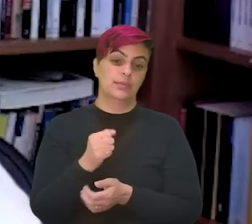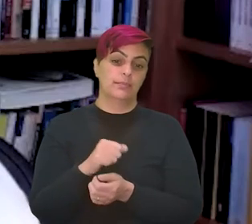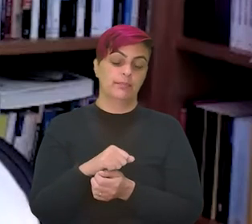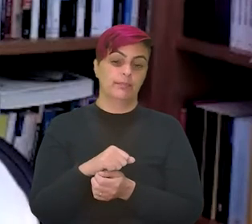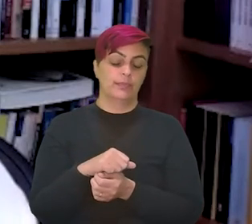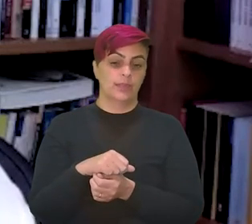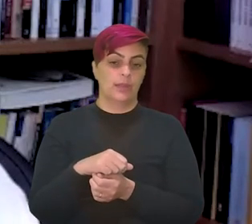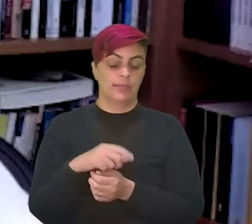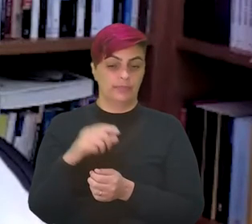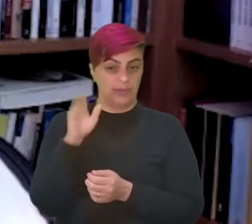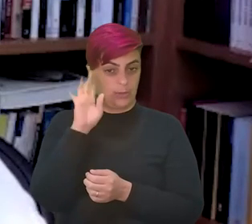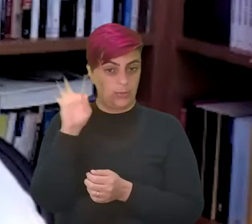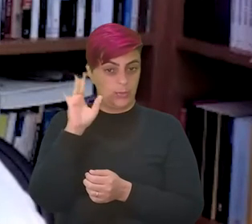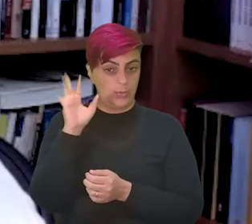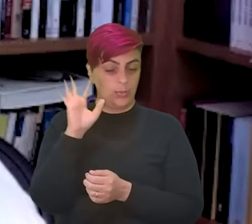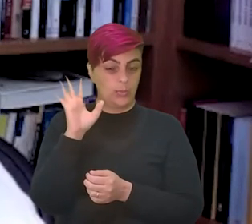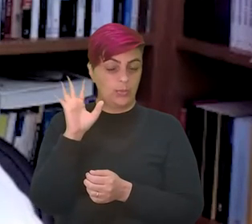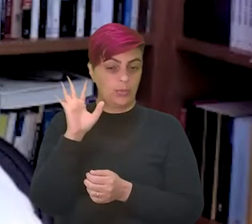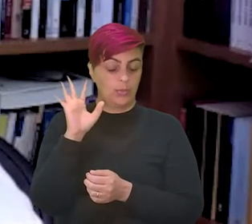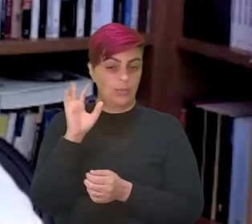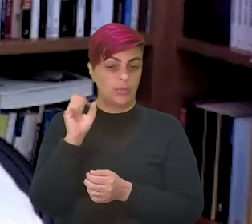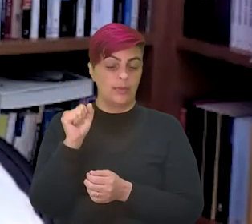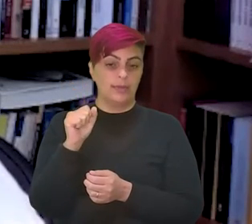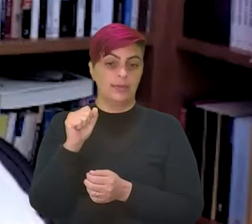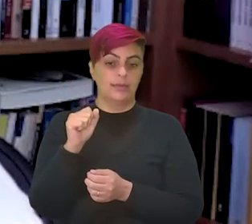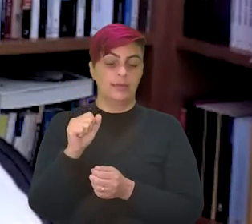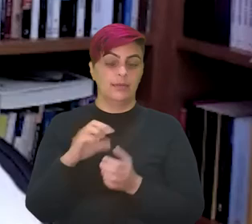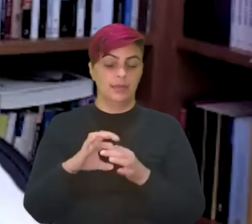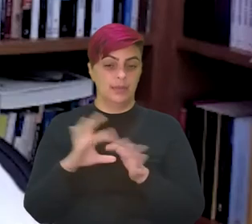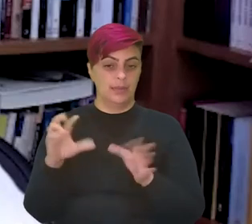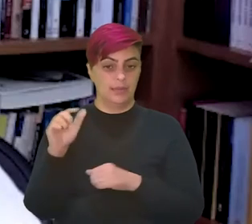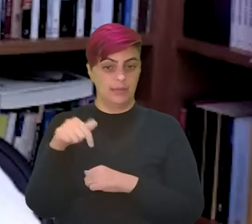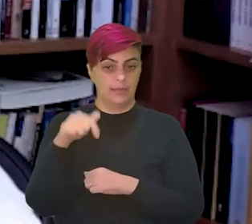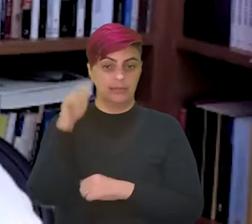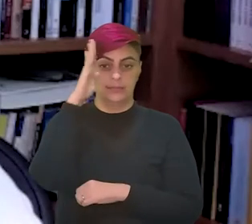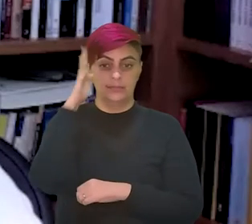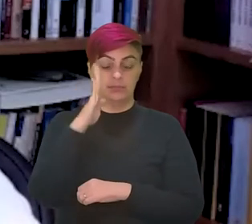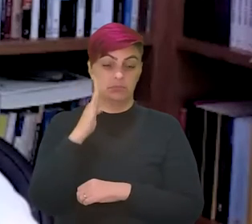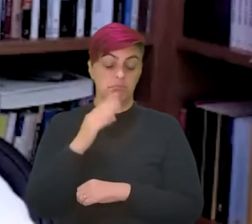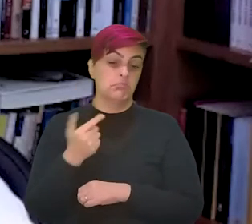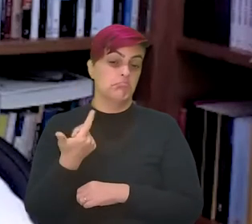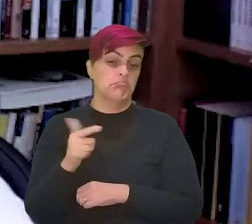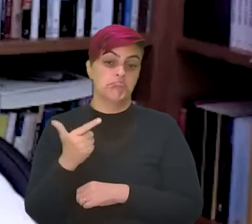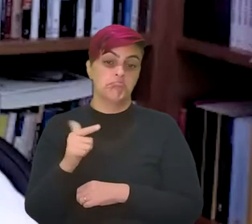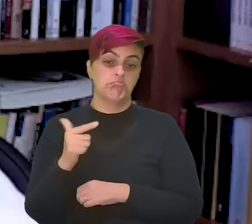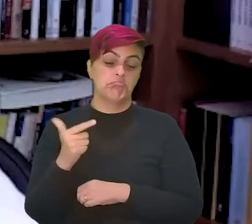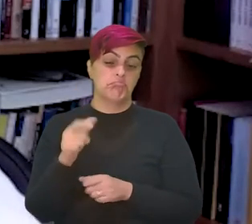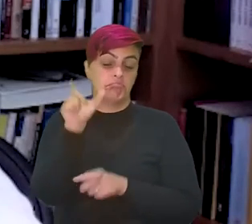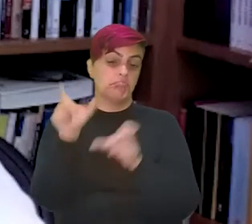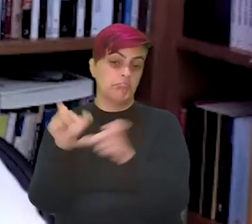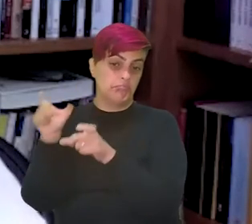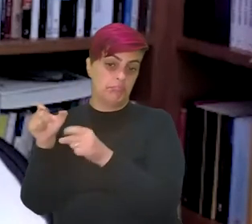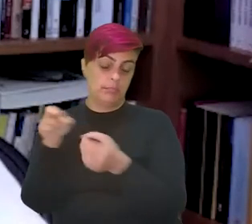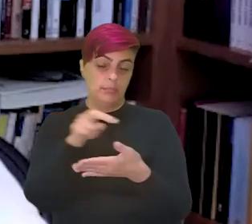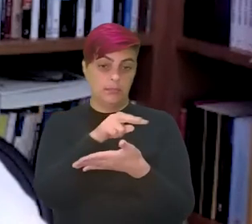uma teoria científica da cultura foi publicada no Brasil, não havia muita expectativa de mercado para Ruonautas, porque